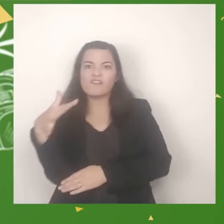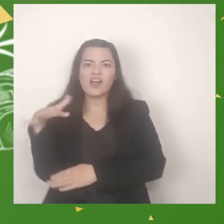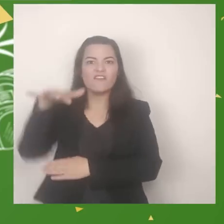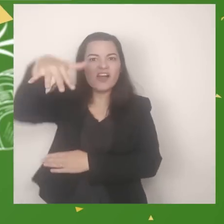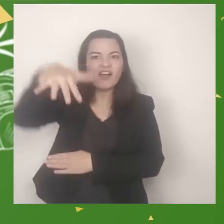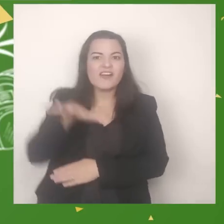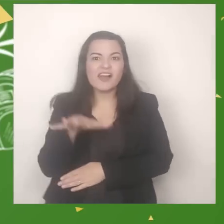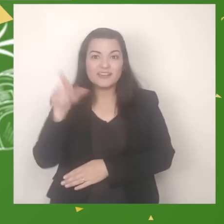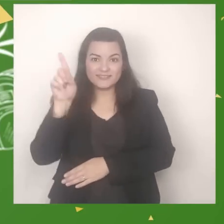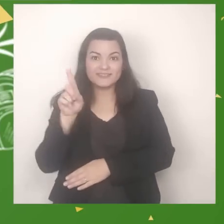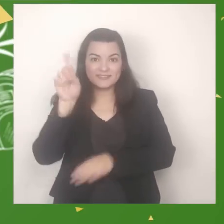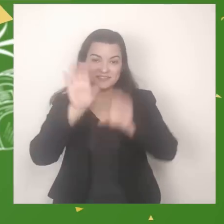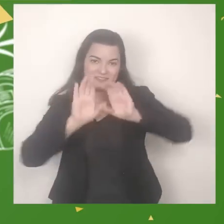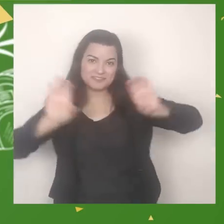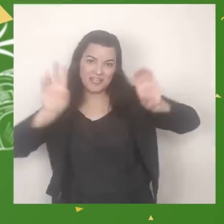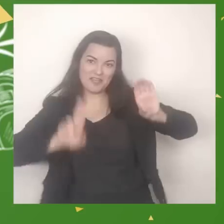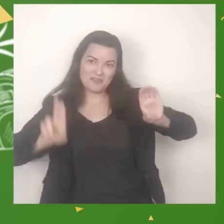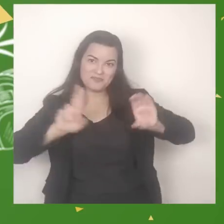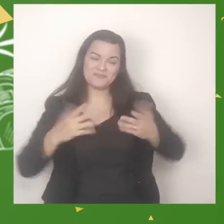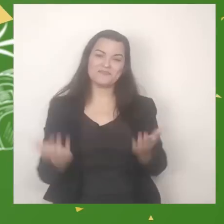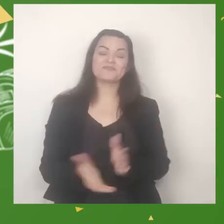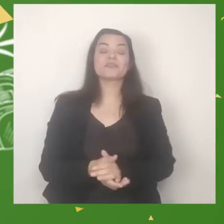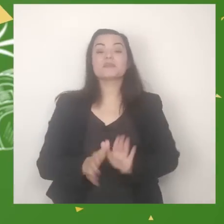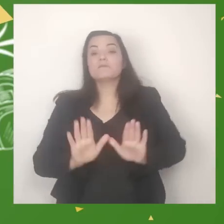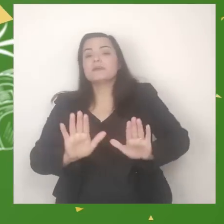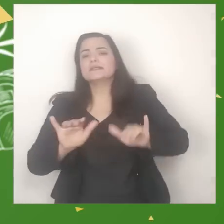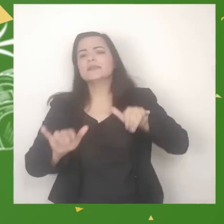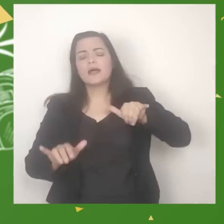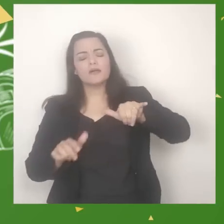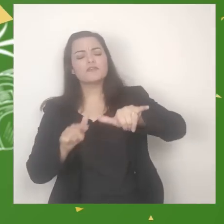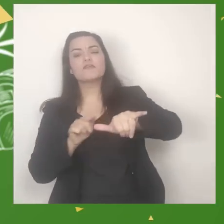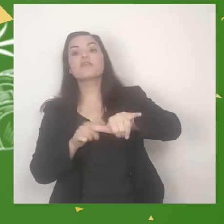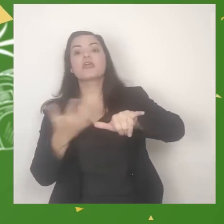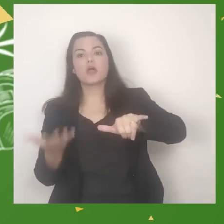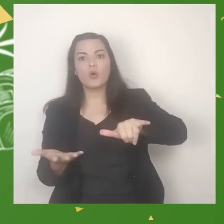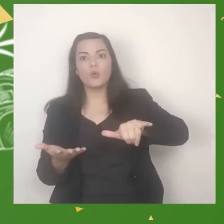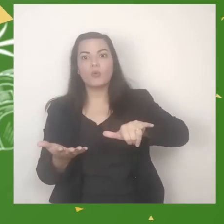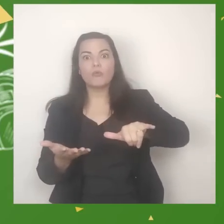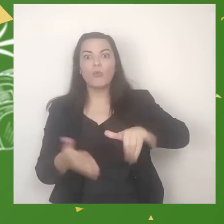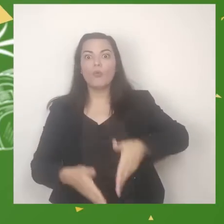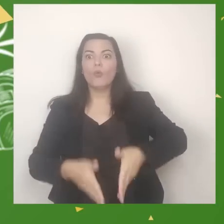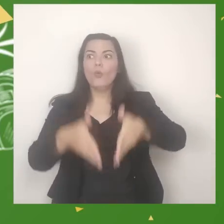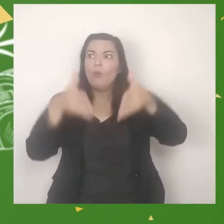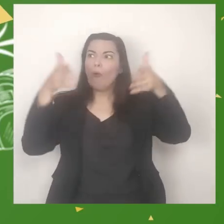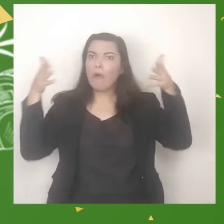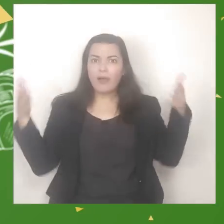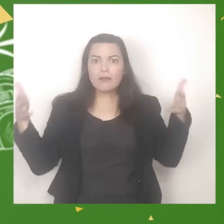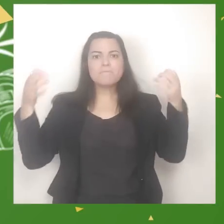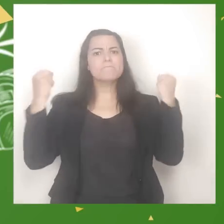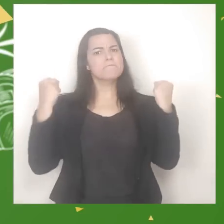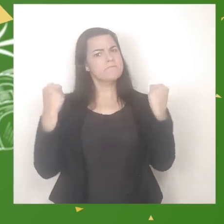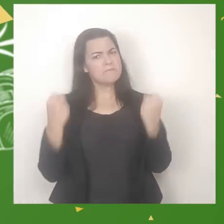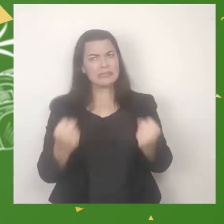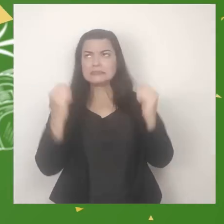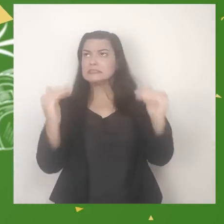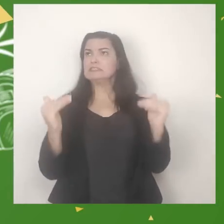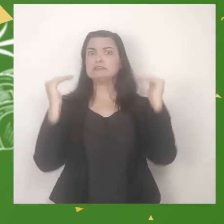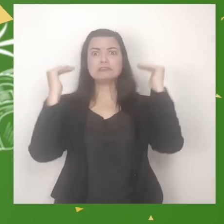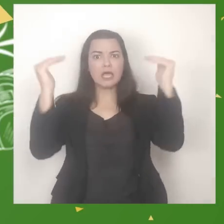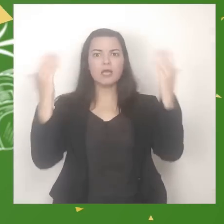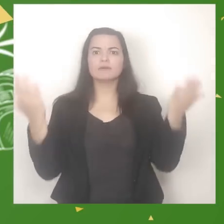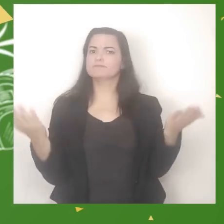céu. Agora, no caso do avião, um objeto desse tamanho,